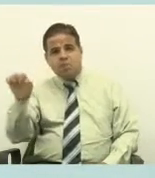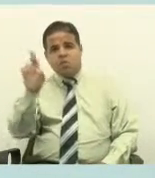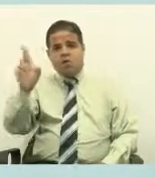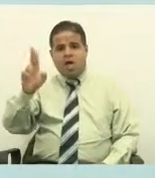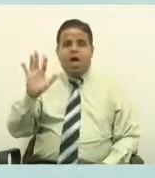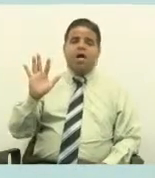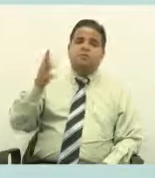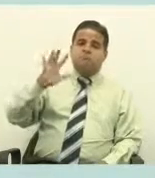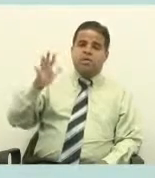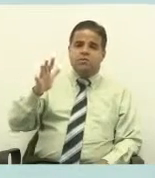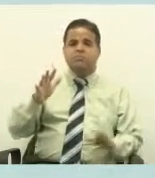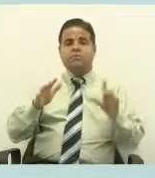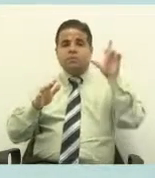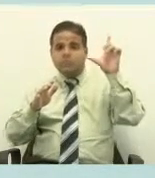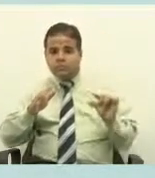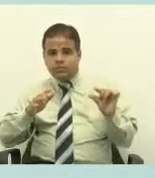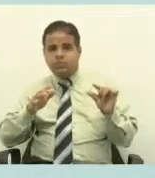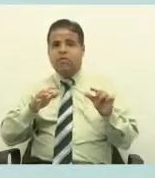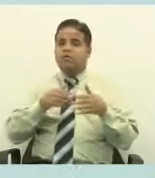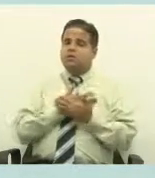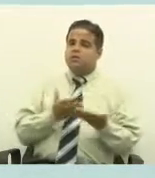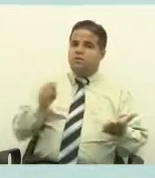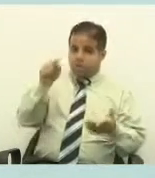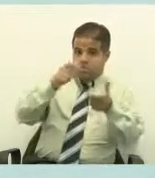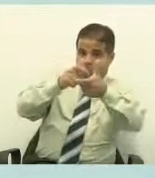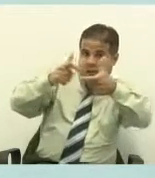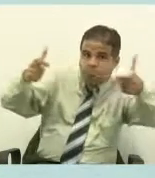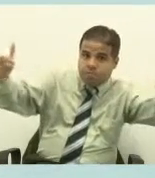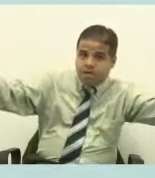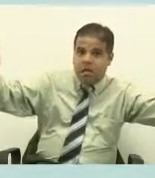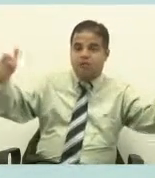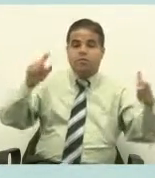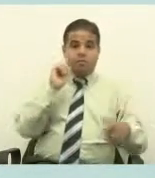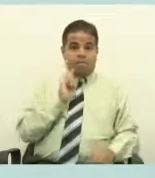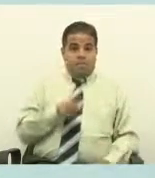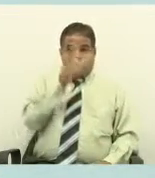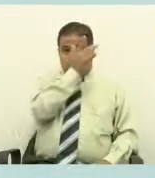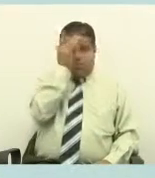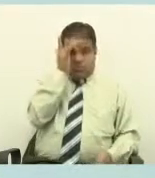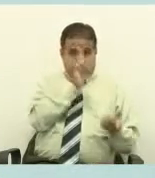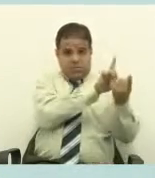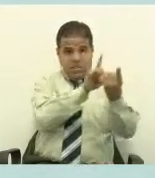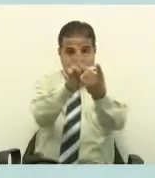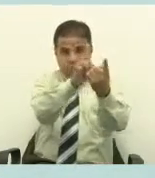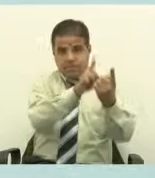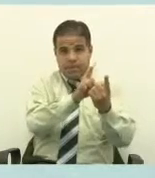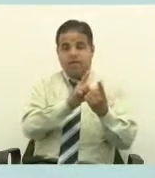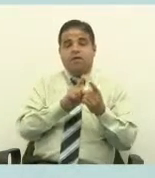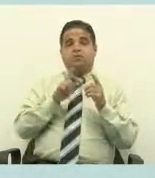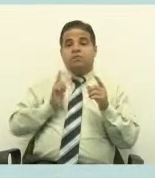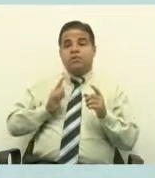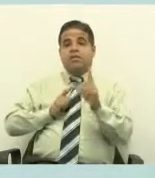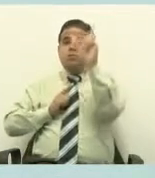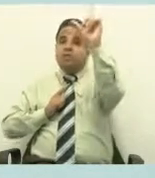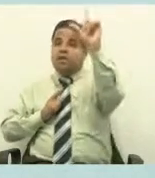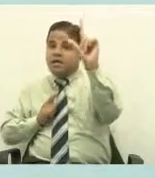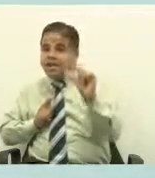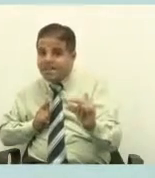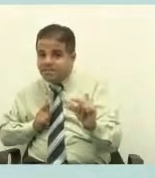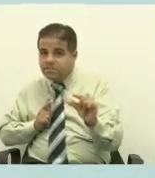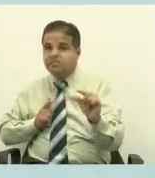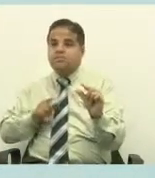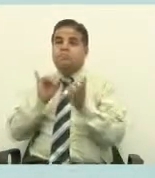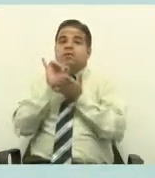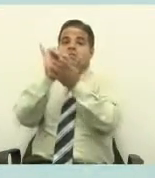R$ 740.000. Então, vocês estão ampliando 1.000 pessoas em atendimento e está tendo um decréscimo